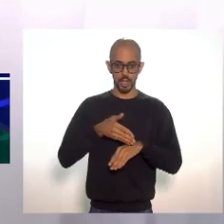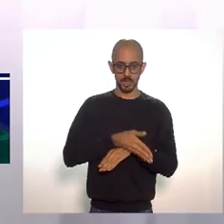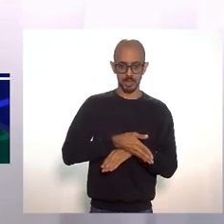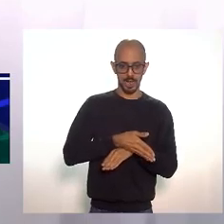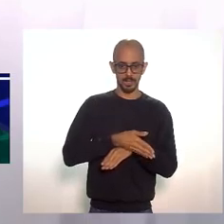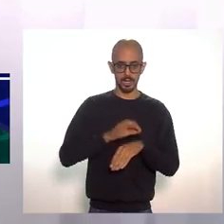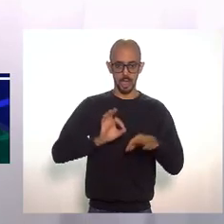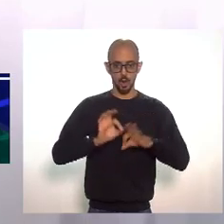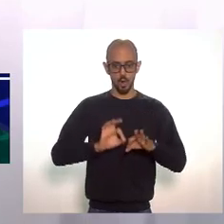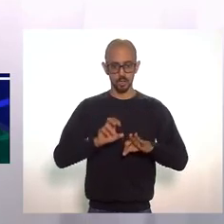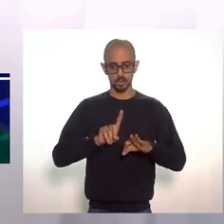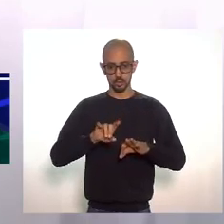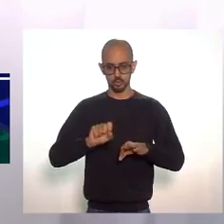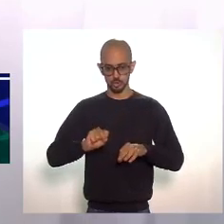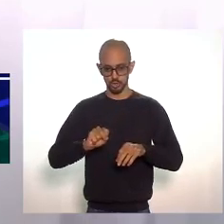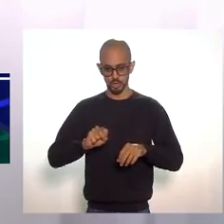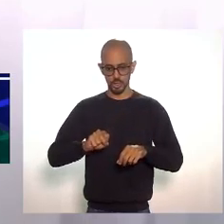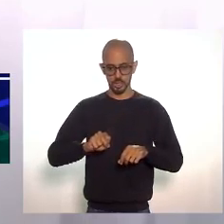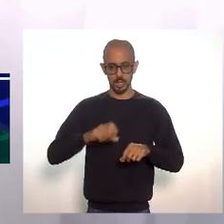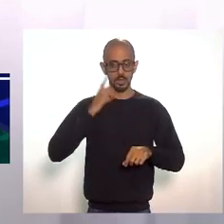da deputada Tia Ju.